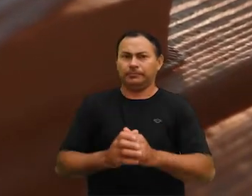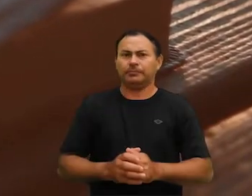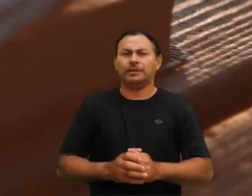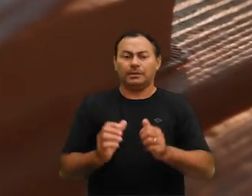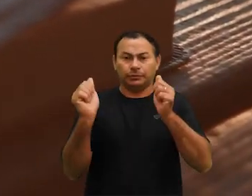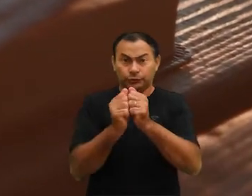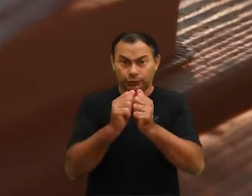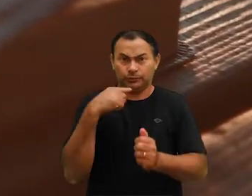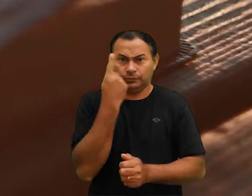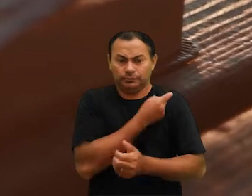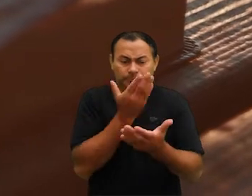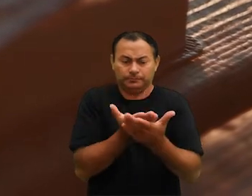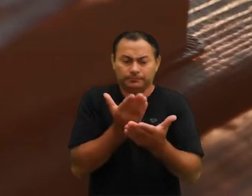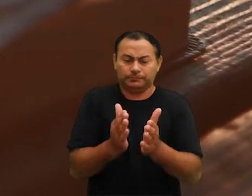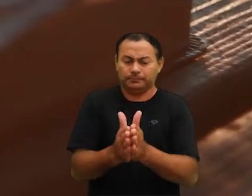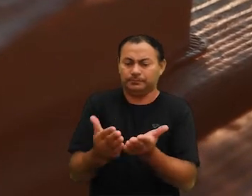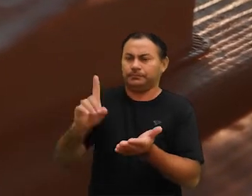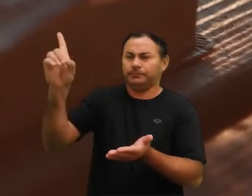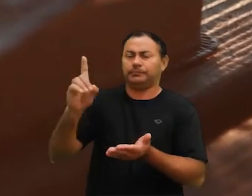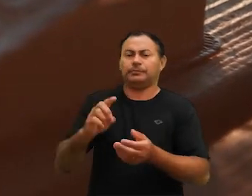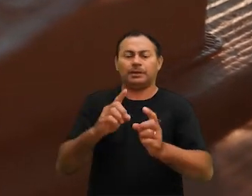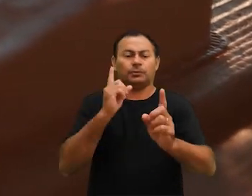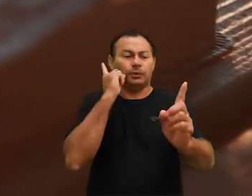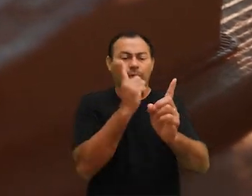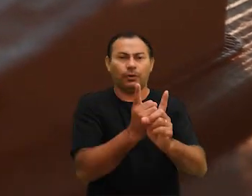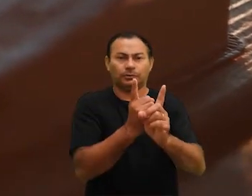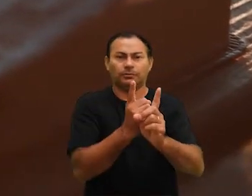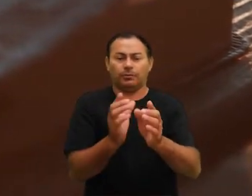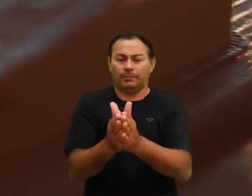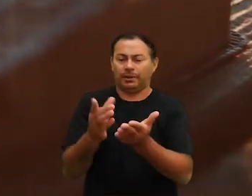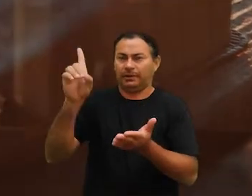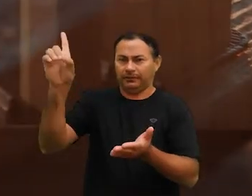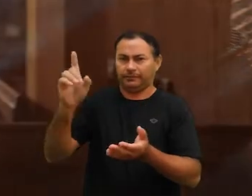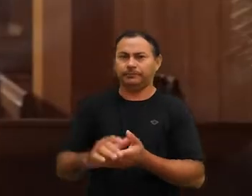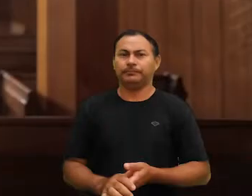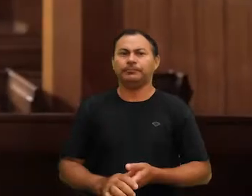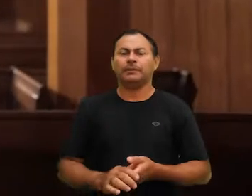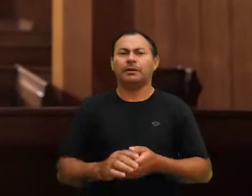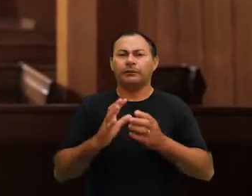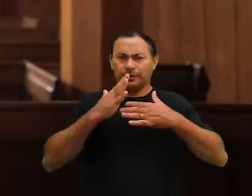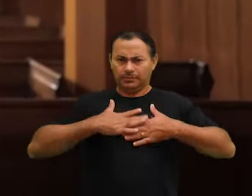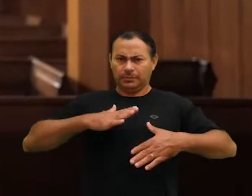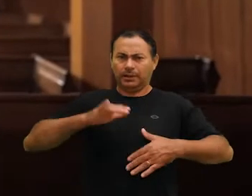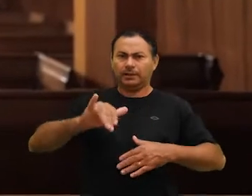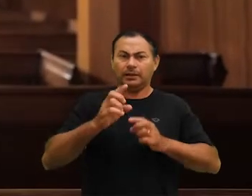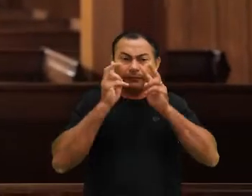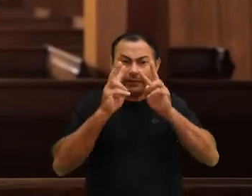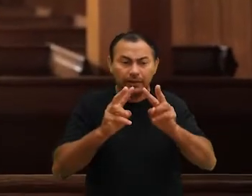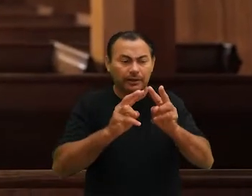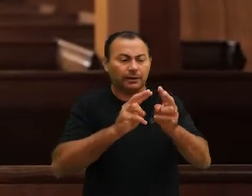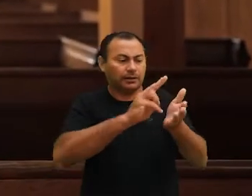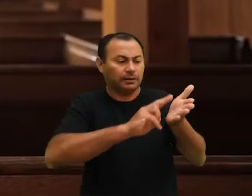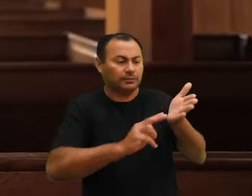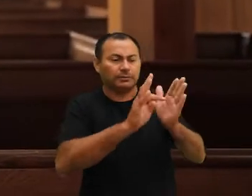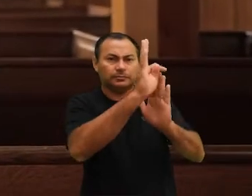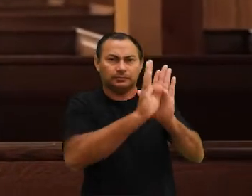concede. Estarmos juntos estudando a Bíblia Sagrada através de encontro com a palavra. Acomode-se e acompanhe comigo